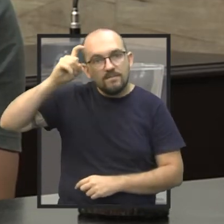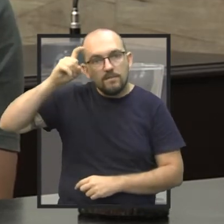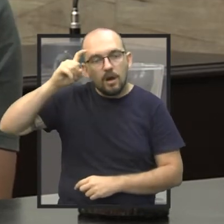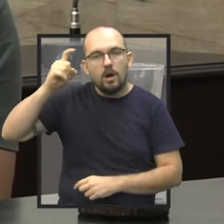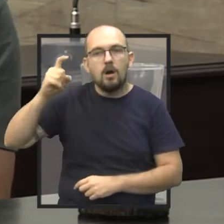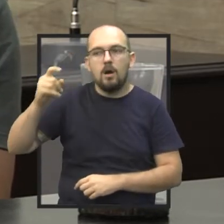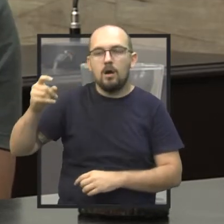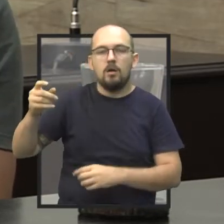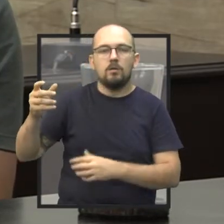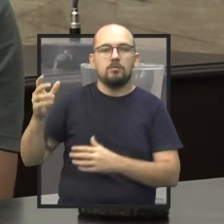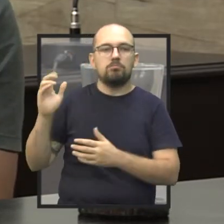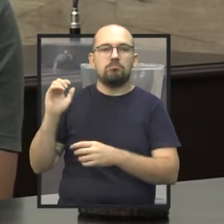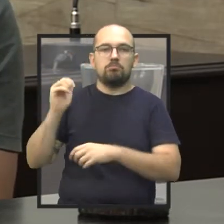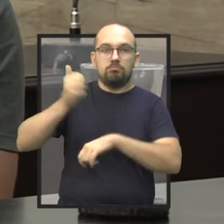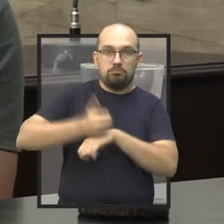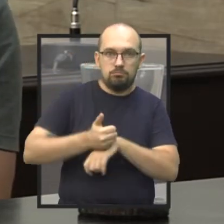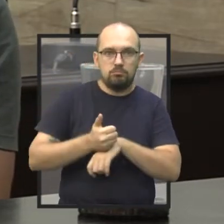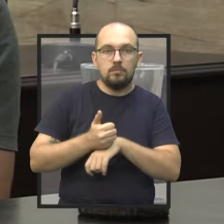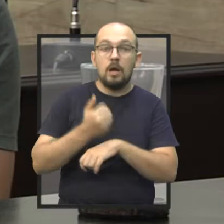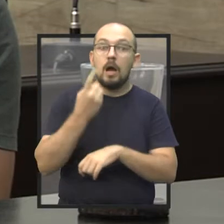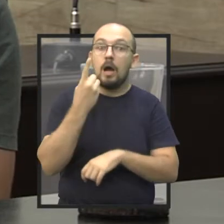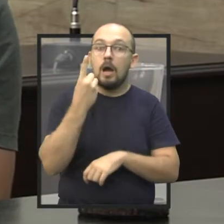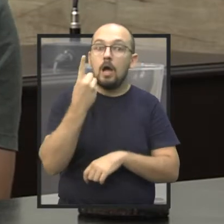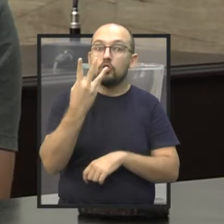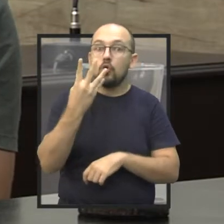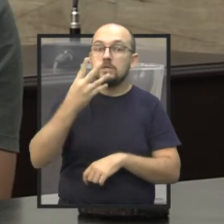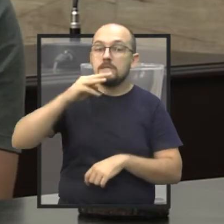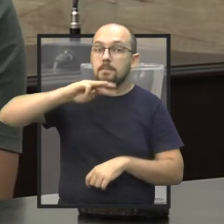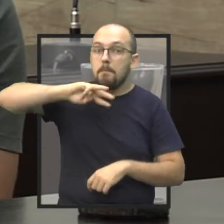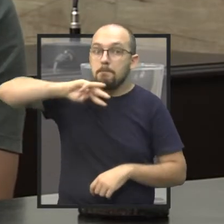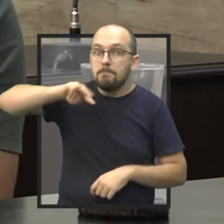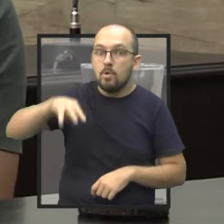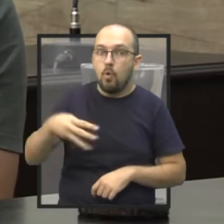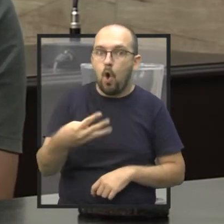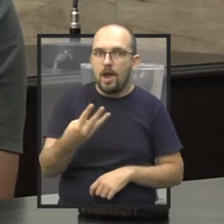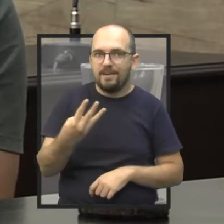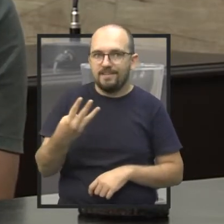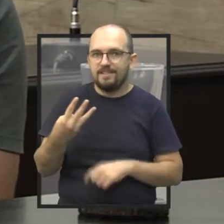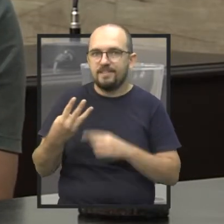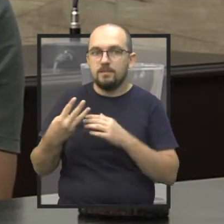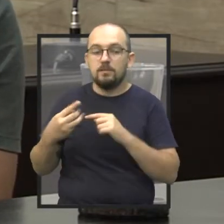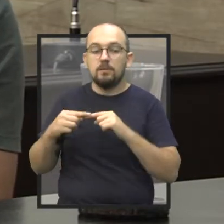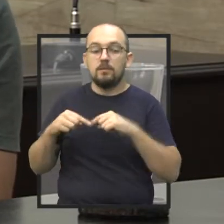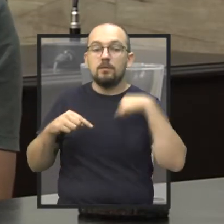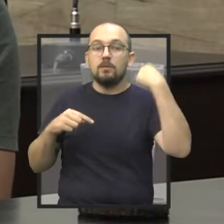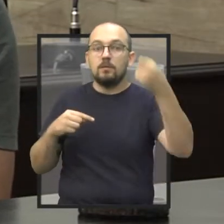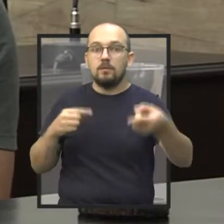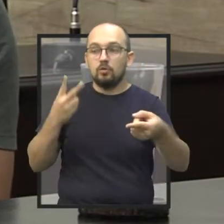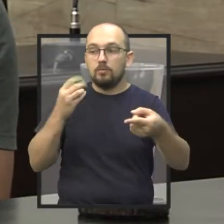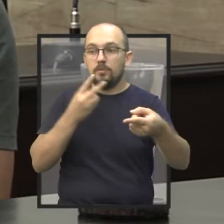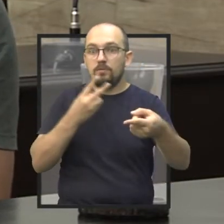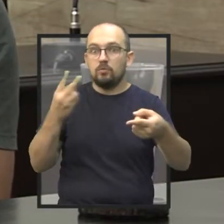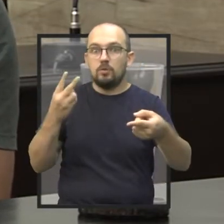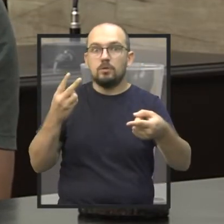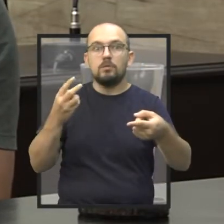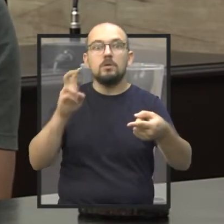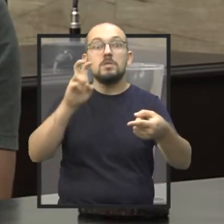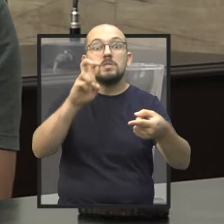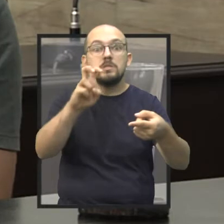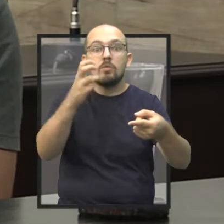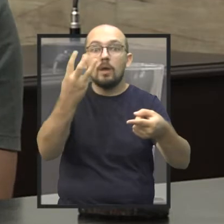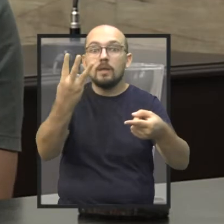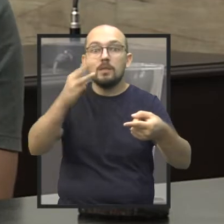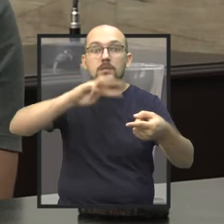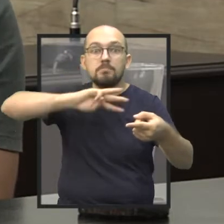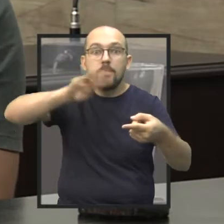a Prefeitura com 14 milhões em caixa. E virou de 21 para 22 com 53 milhões em caixa. Então,